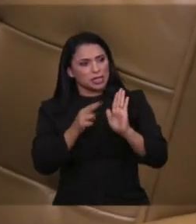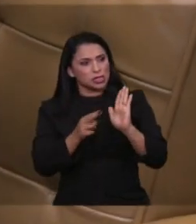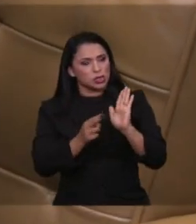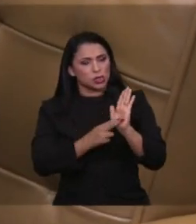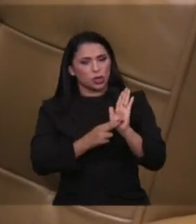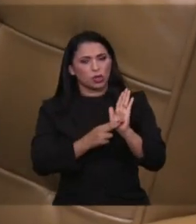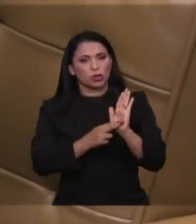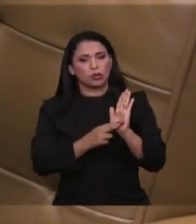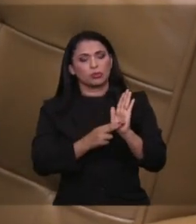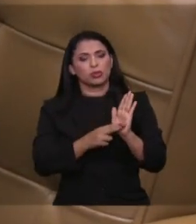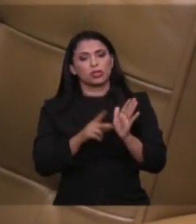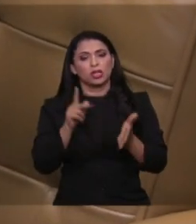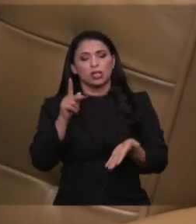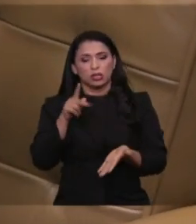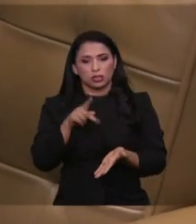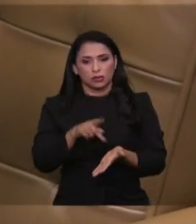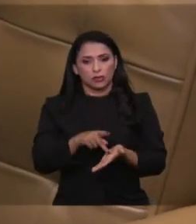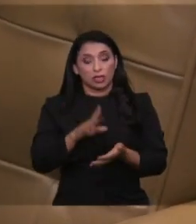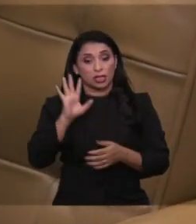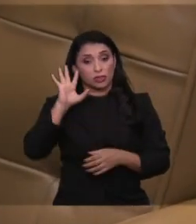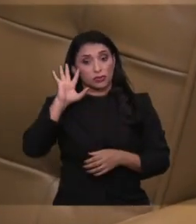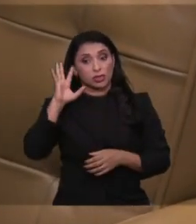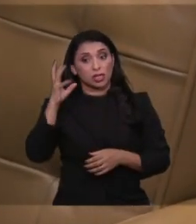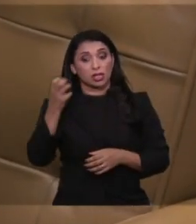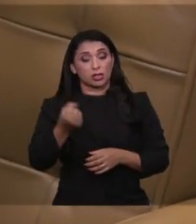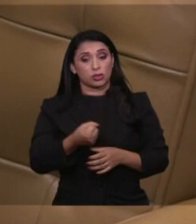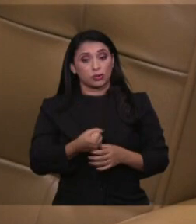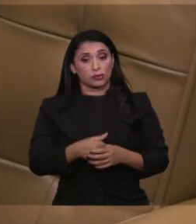fossem resolvidas no âmbito